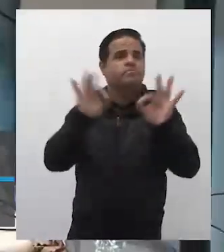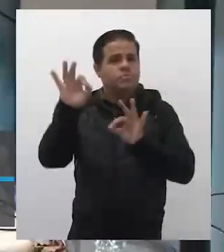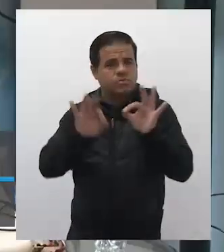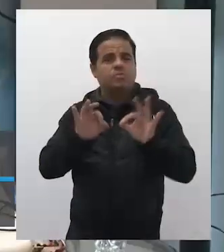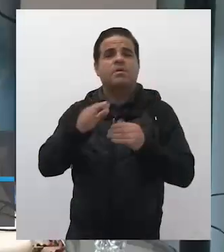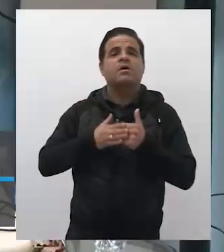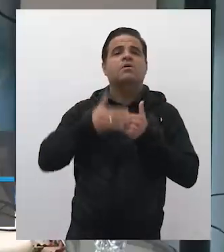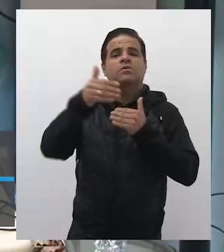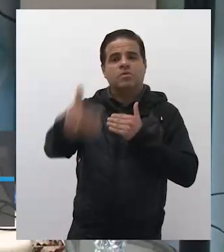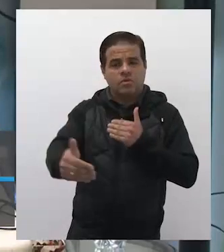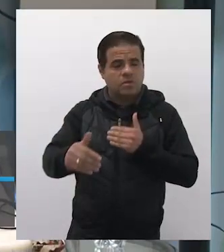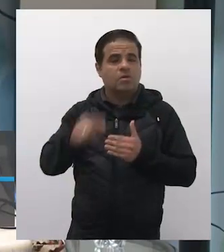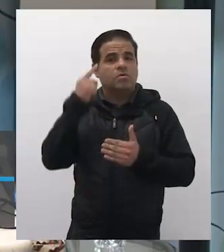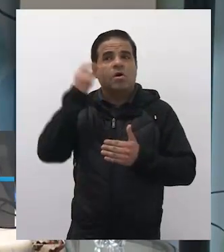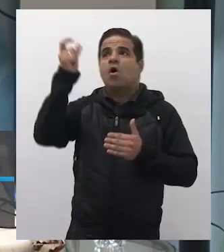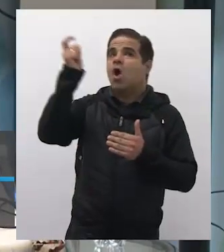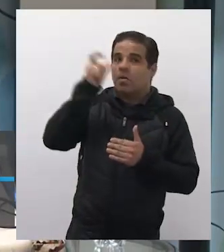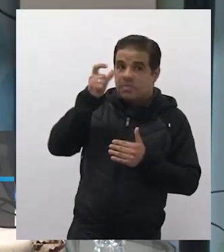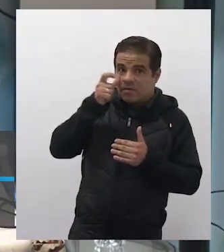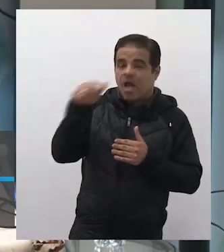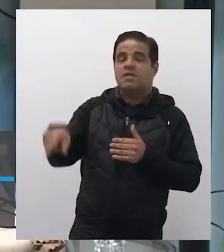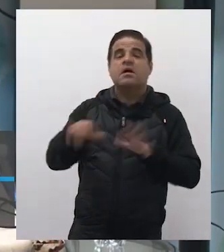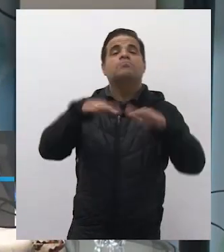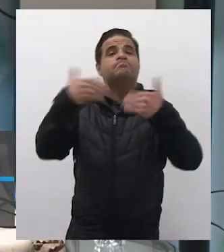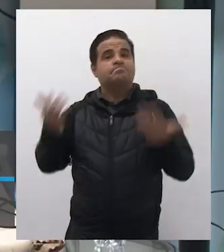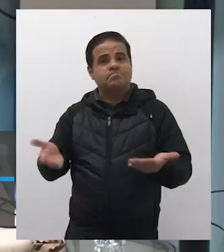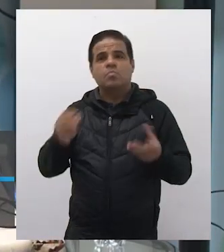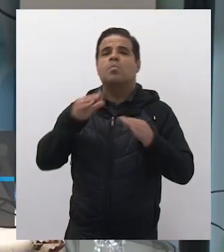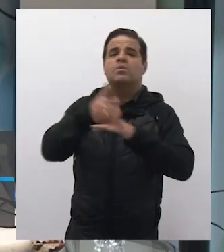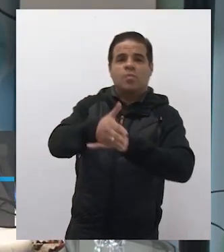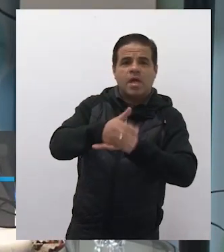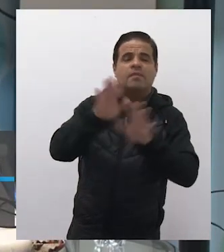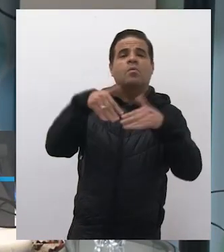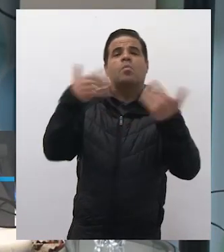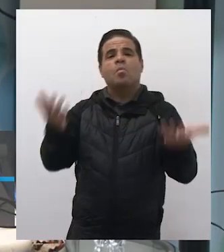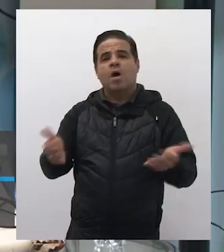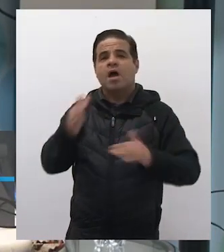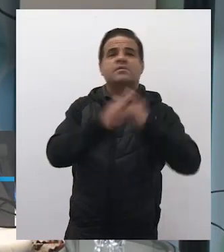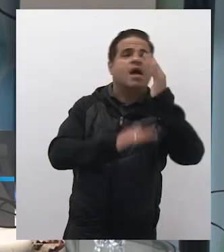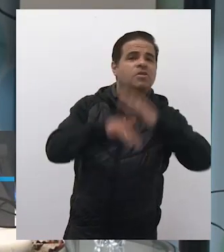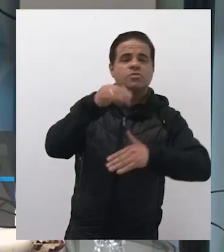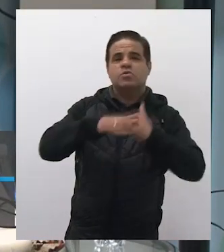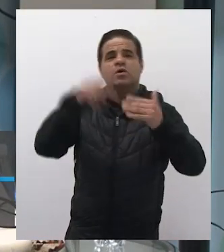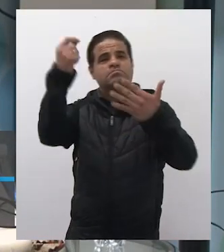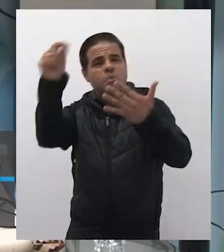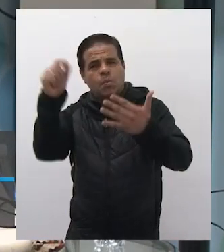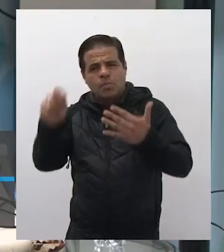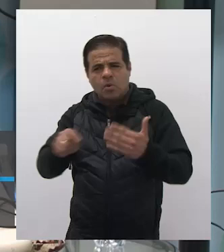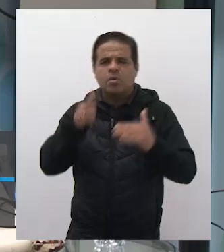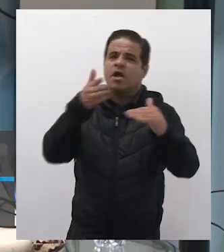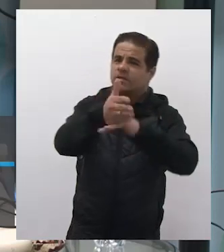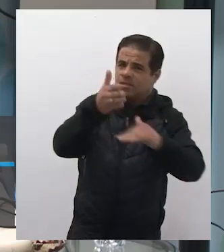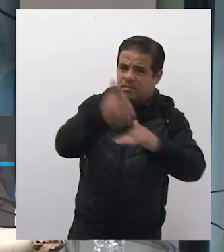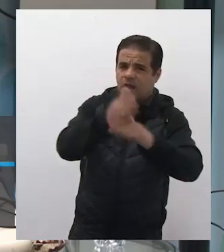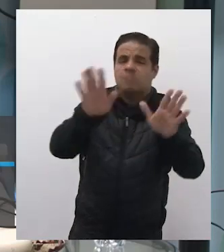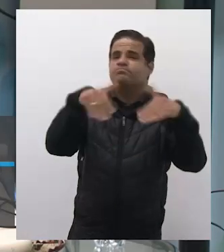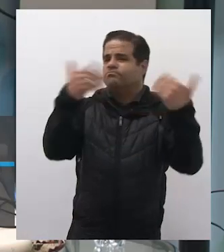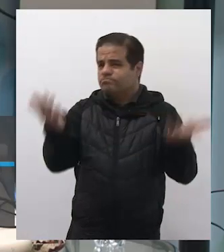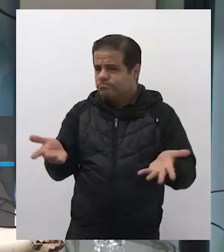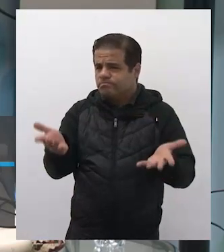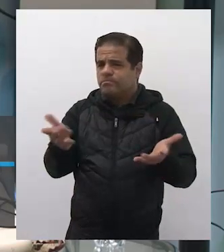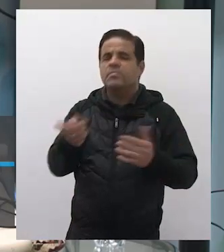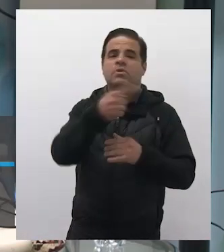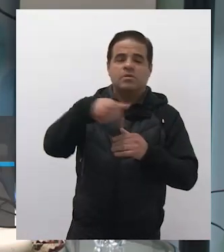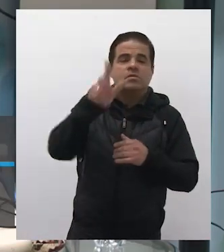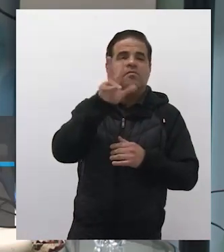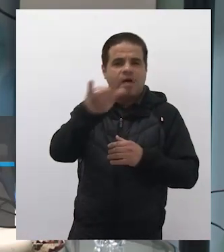a partir da observação. Em que momento entra, quais são as ações corretivas que irão entrar, né? A